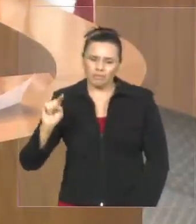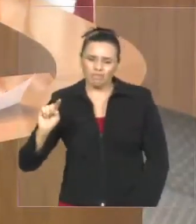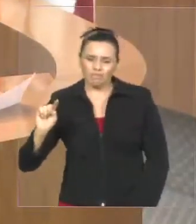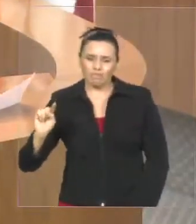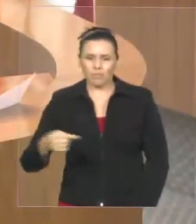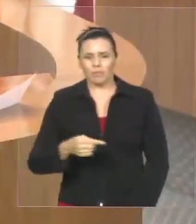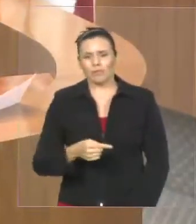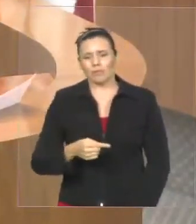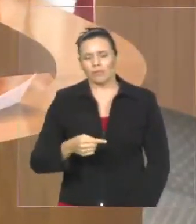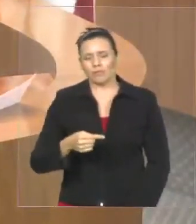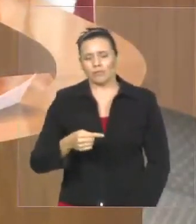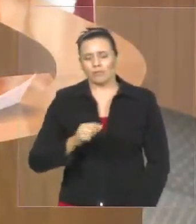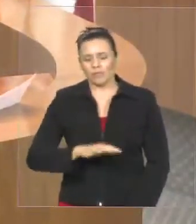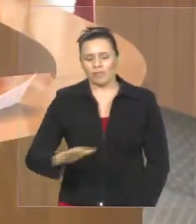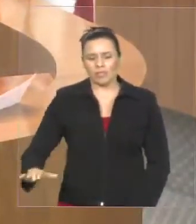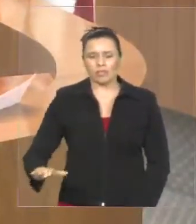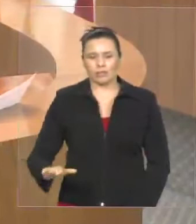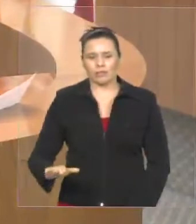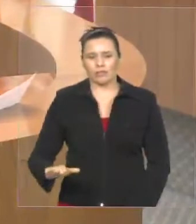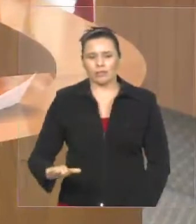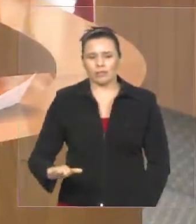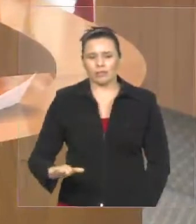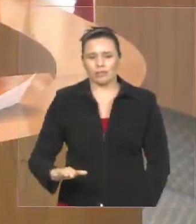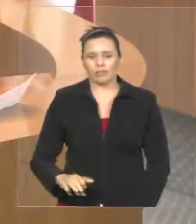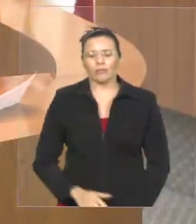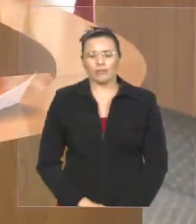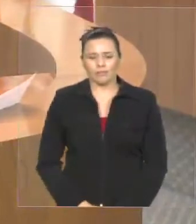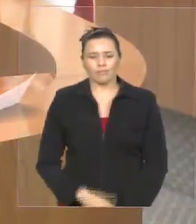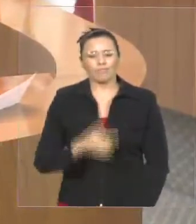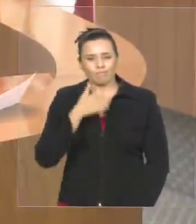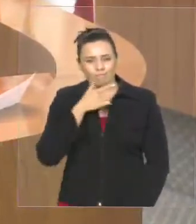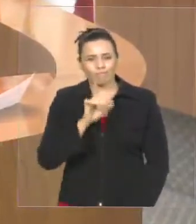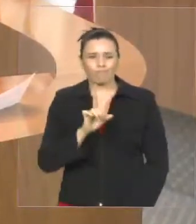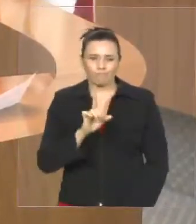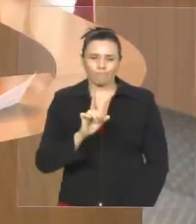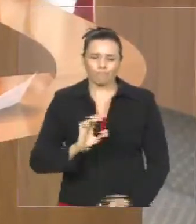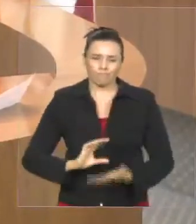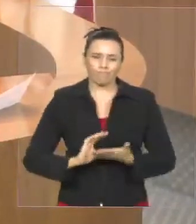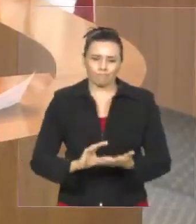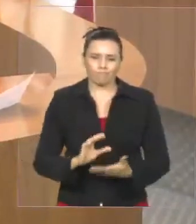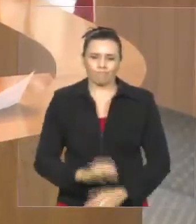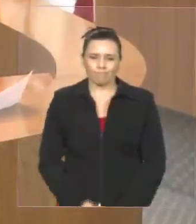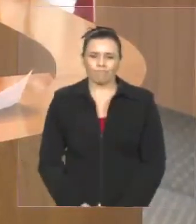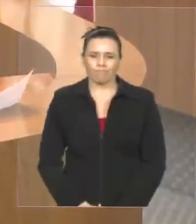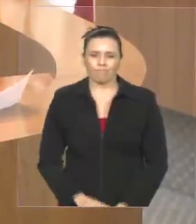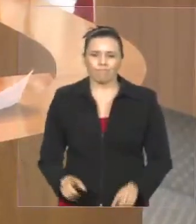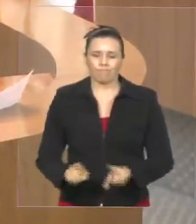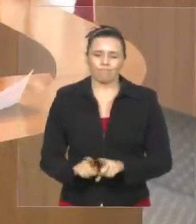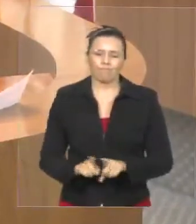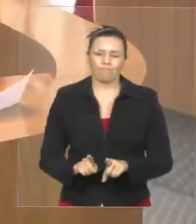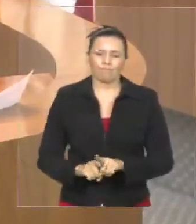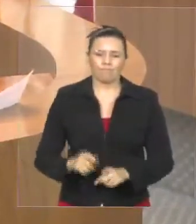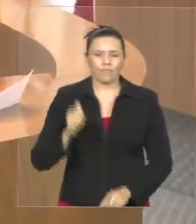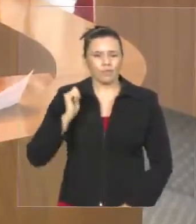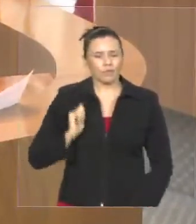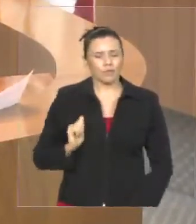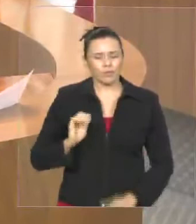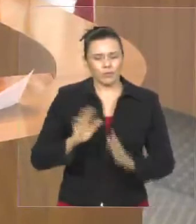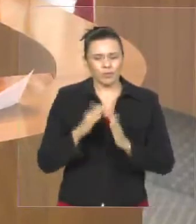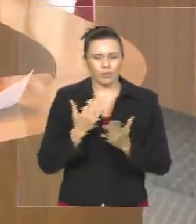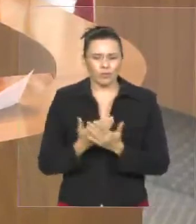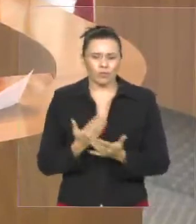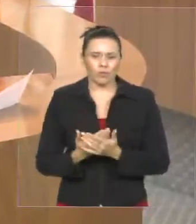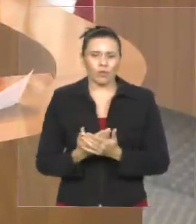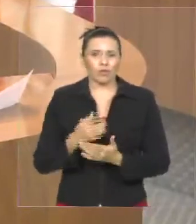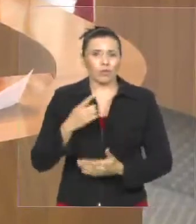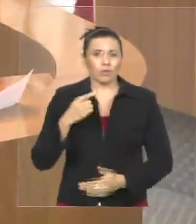passado, foram 45 milhões de reais investidos no programa Bolsa Escola. Esse ano de 2017, o